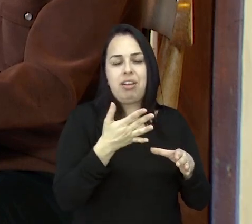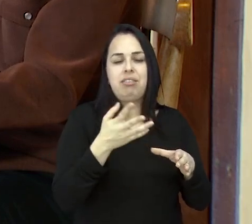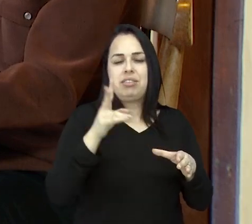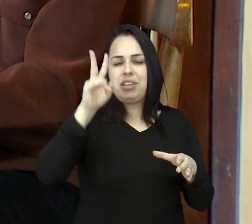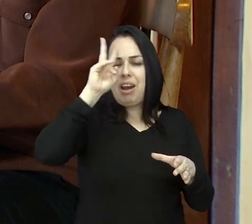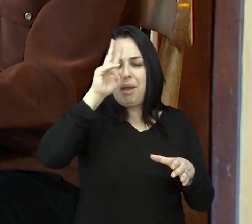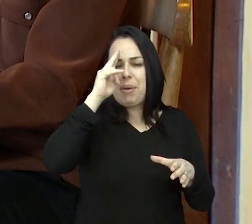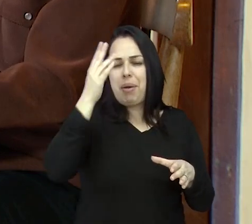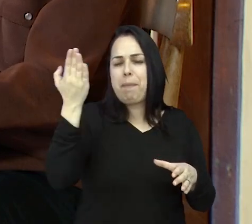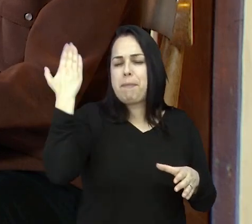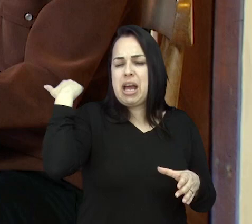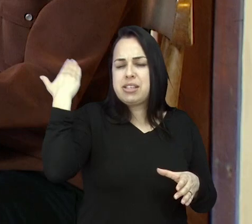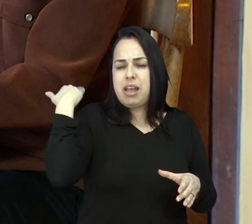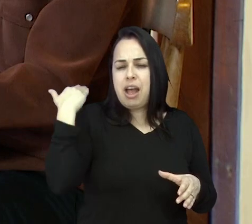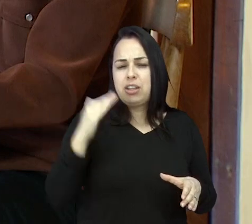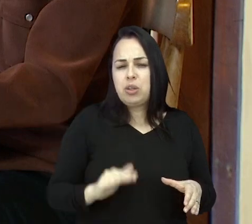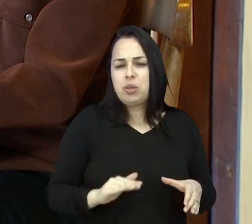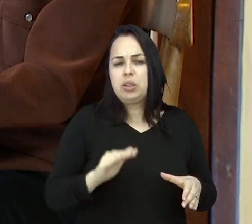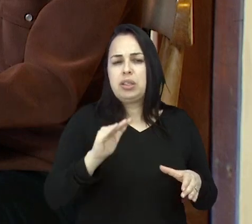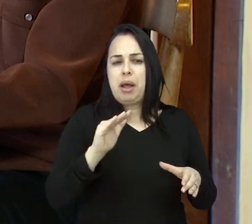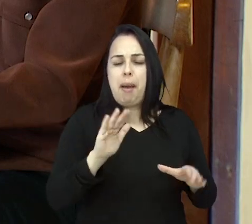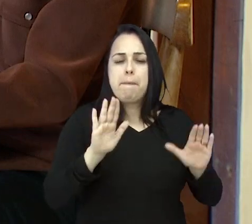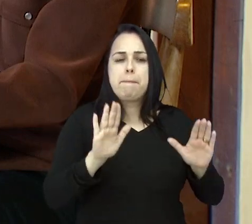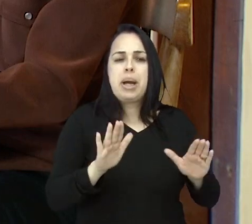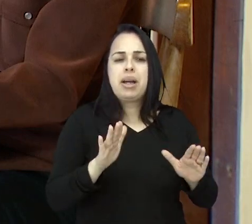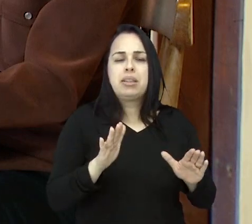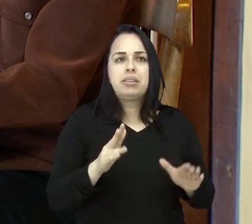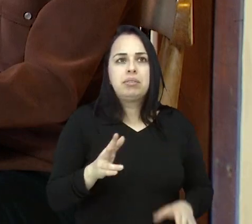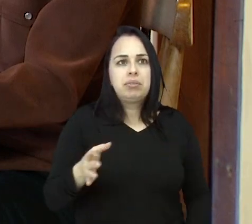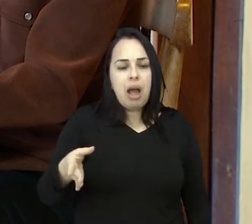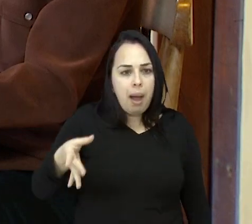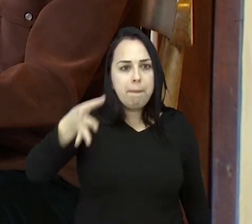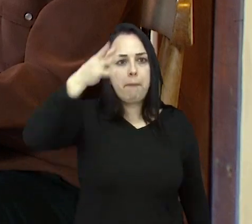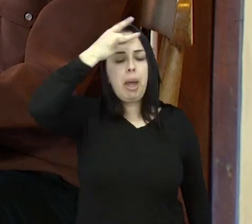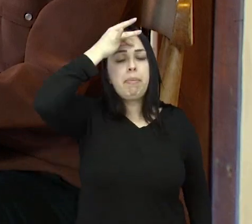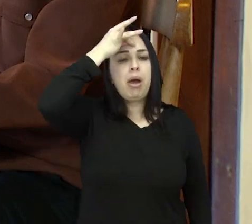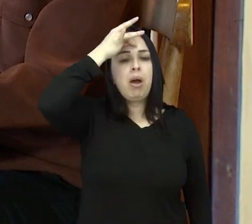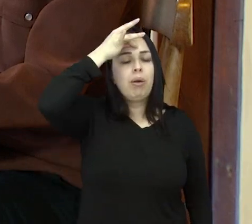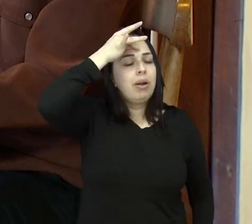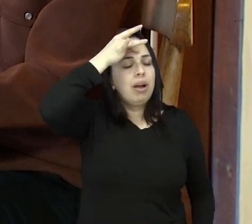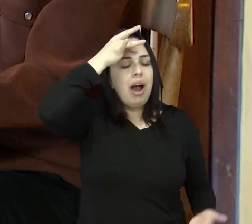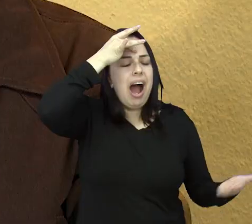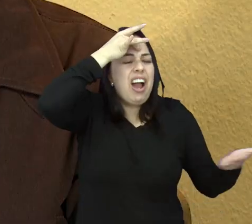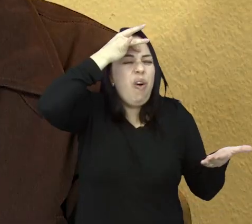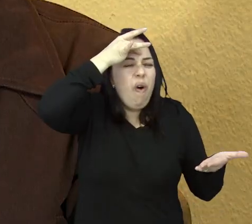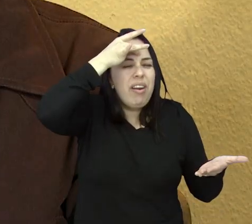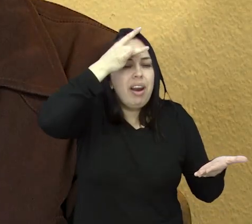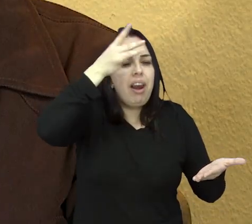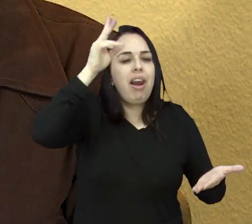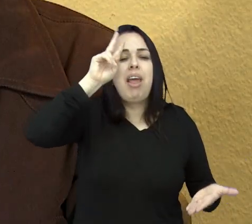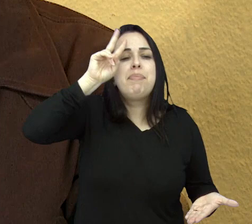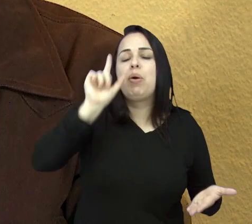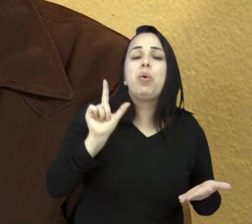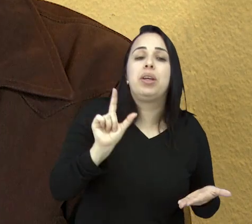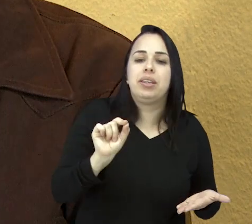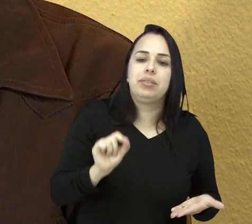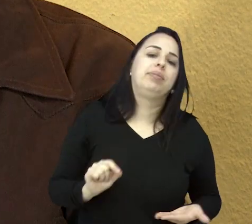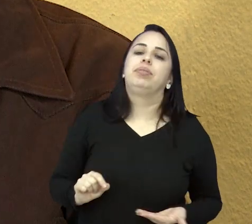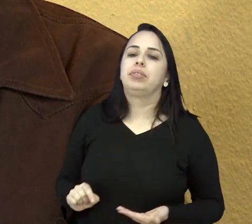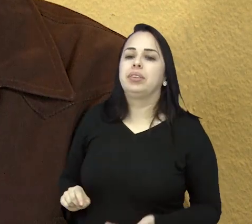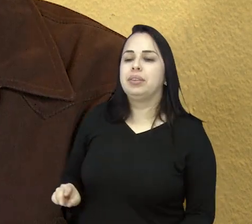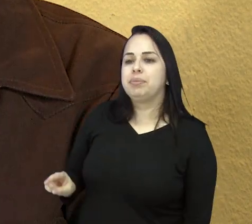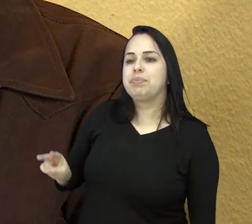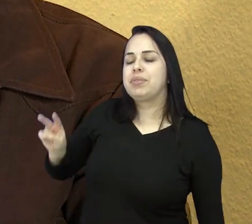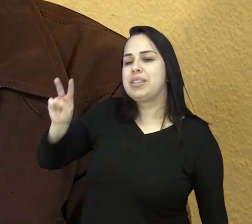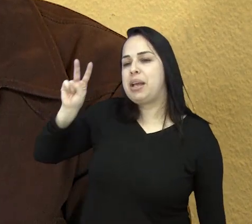infância, mas qual que é a sua melhor memória da infância? O que te traz agora? O que você lembra? Sempre aqueles domingos na